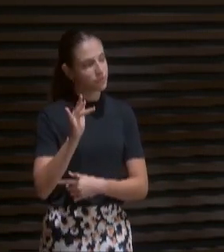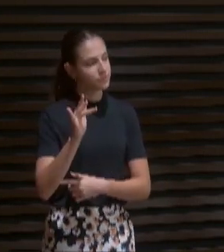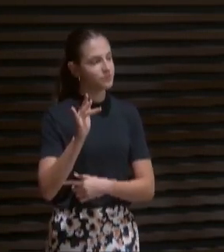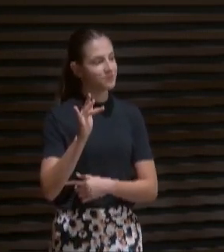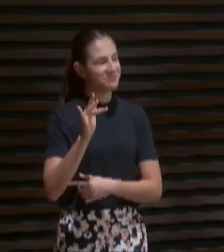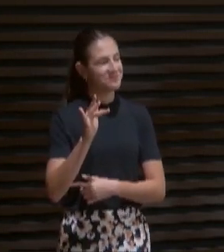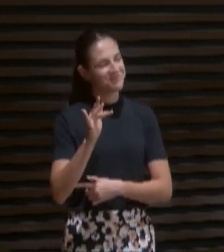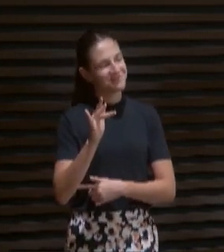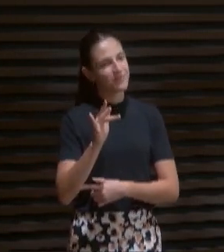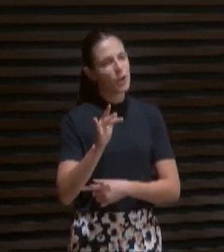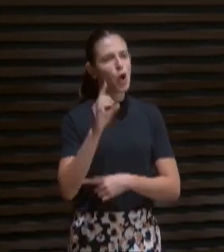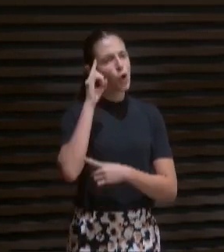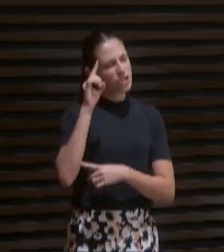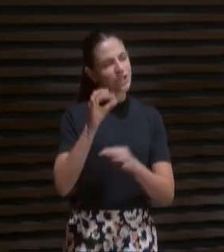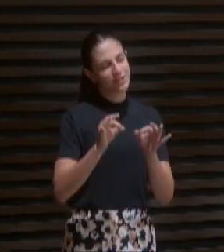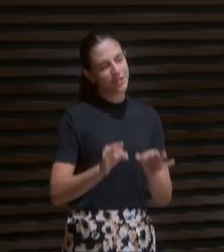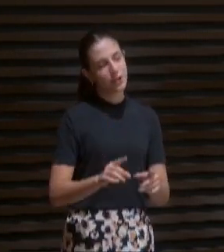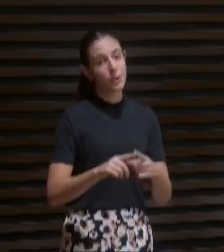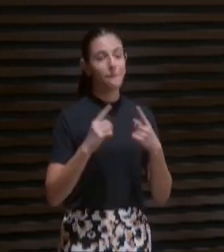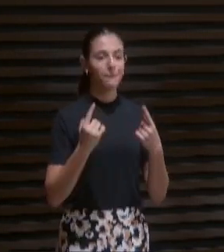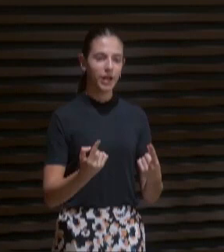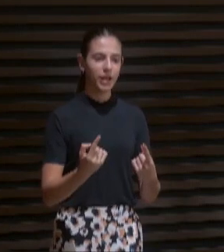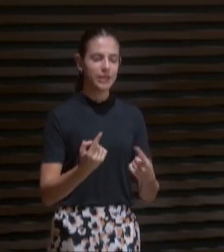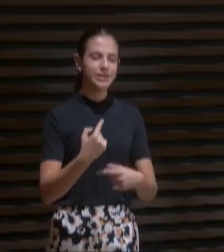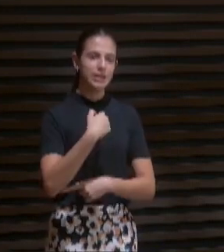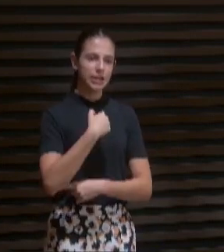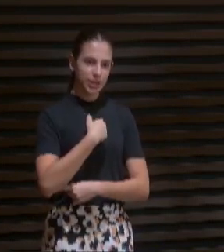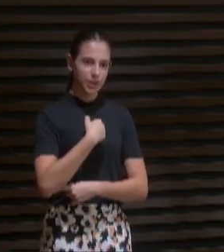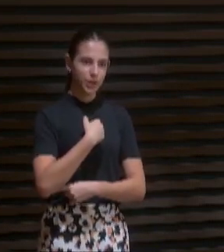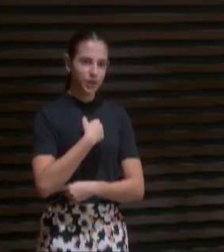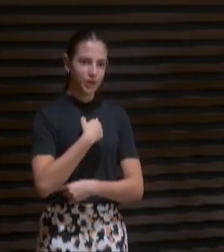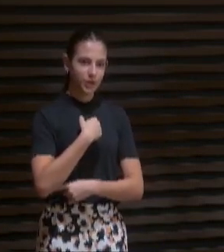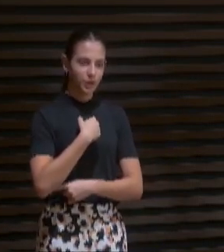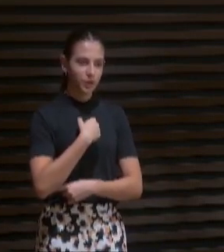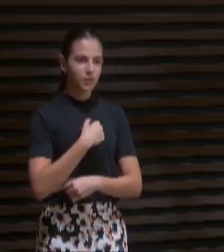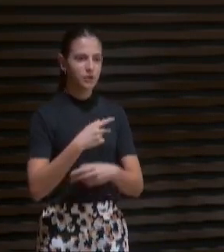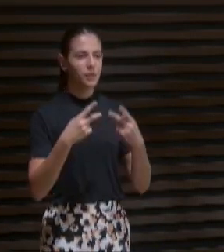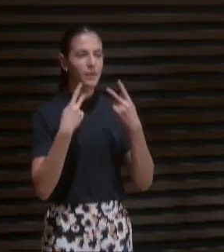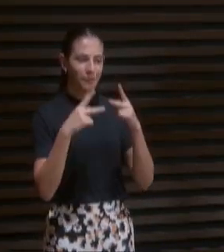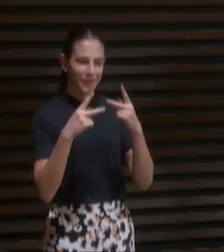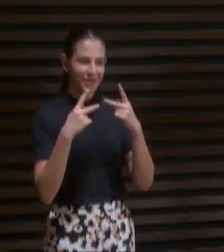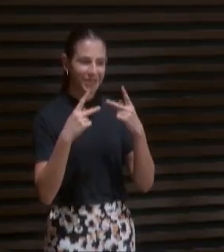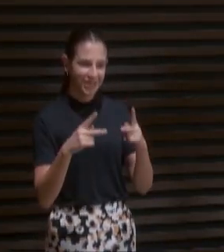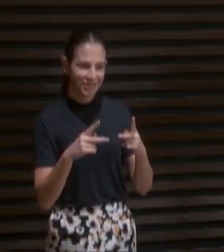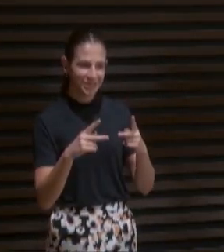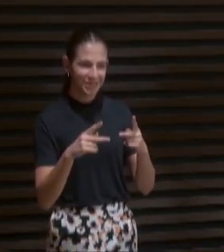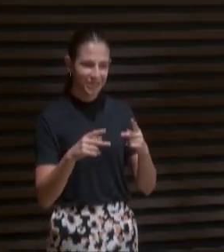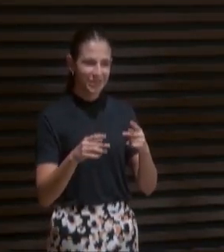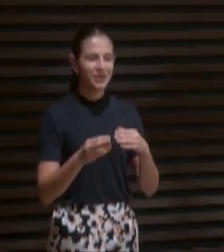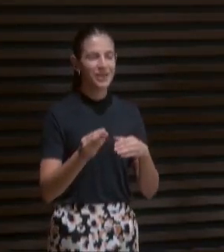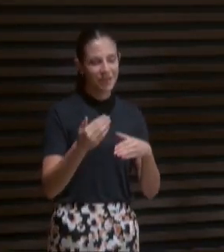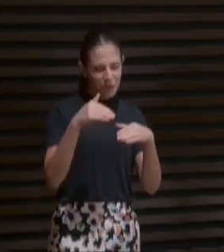botar aí uma data, mas eu estou plantando a macieira, mas eu estou esperando que ele